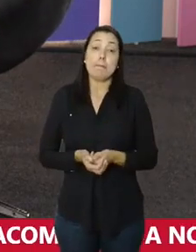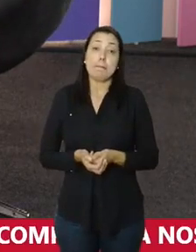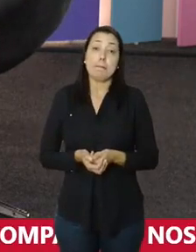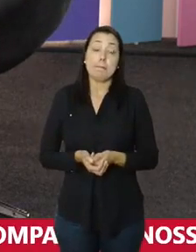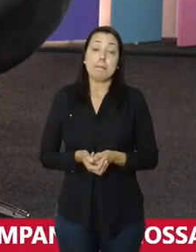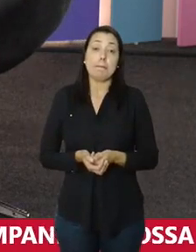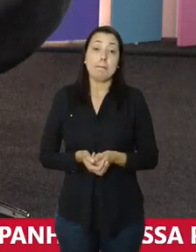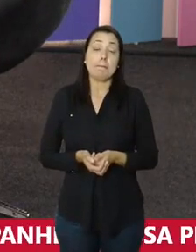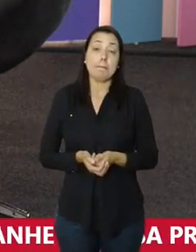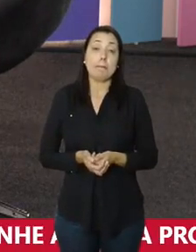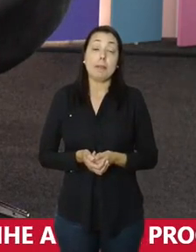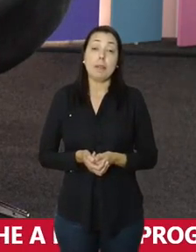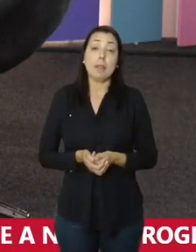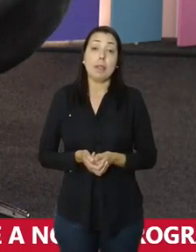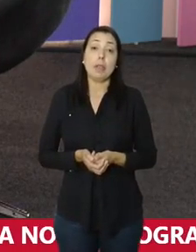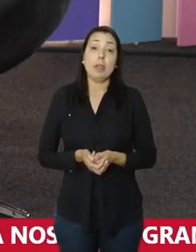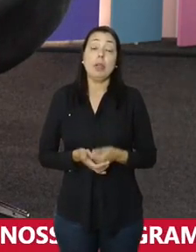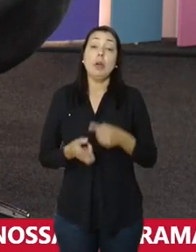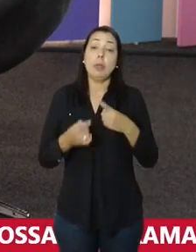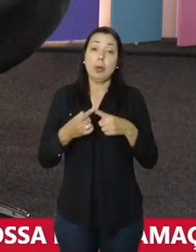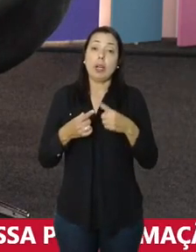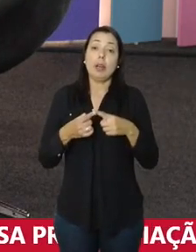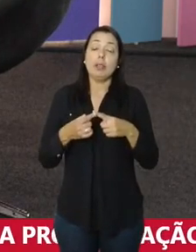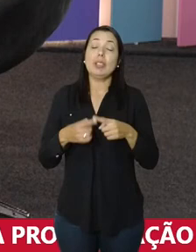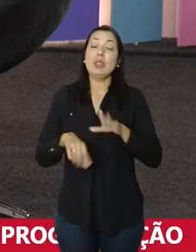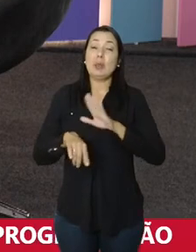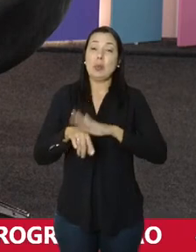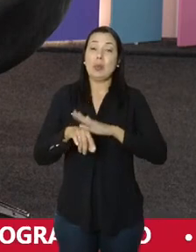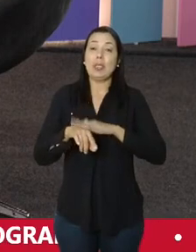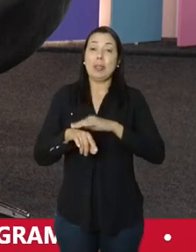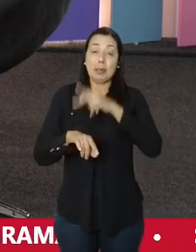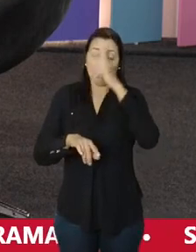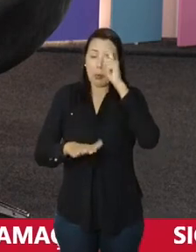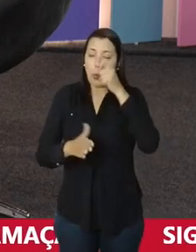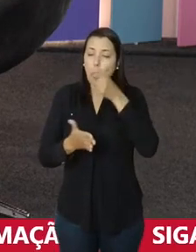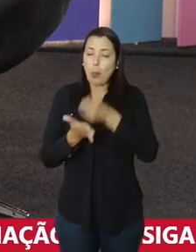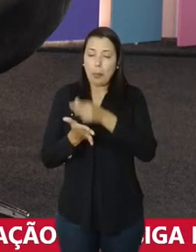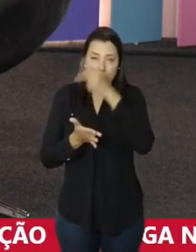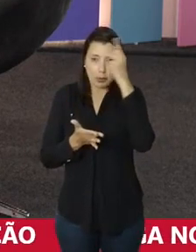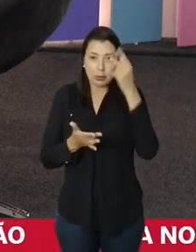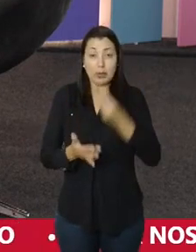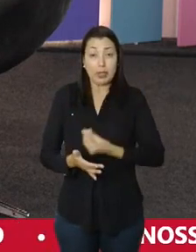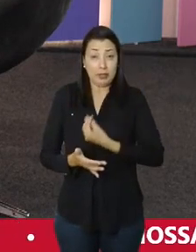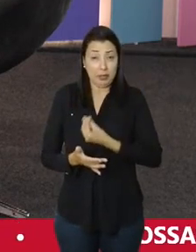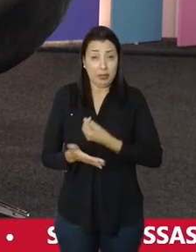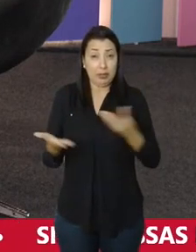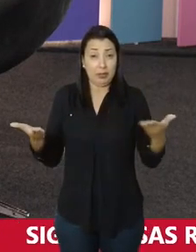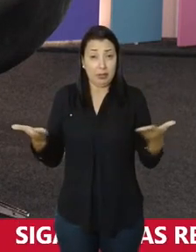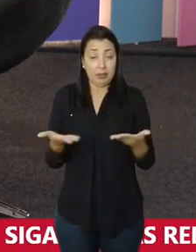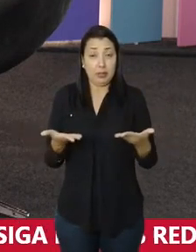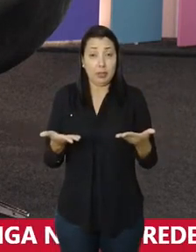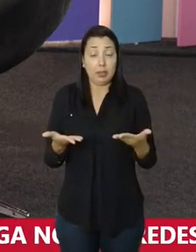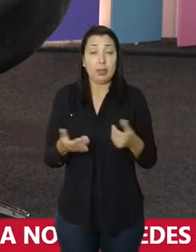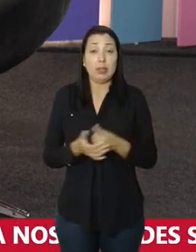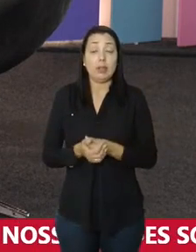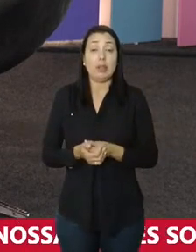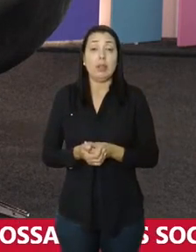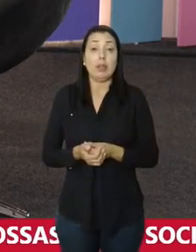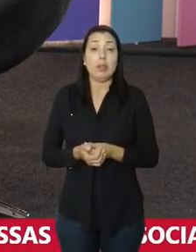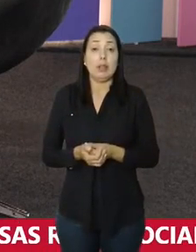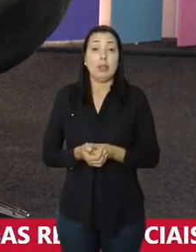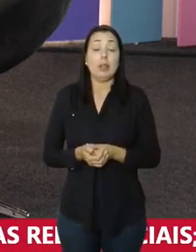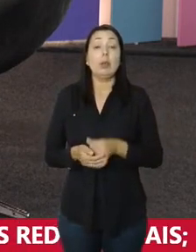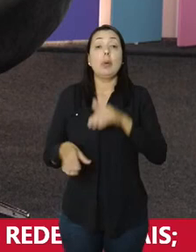em decorrência dos tempos autoritários, obscurantistas que nós estamos vivendo com